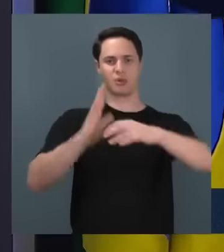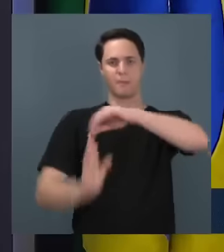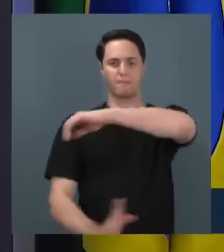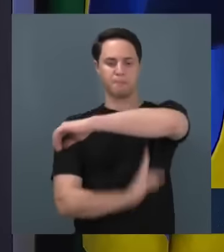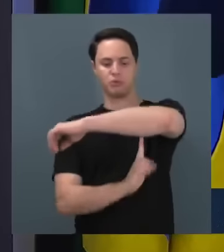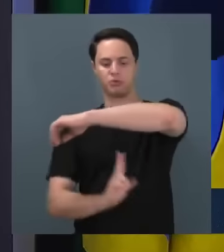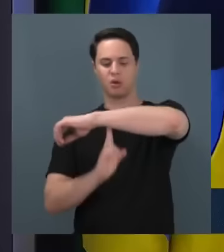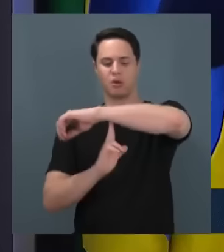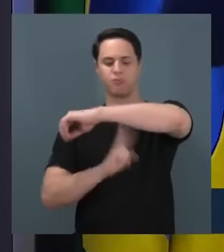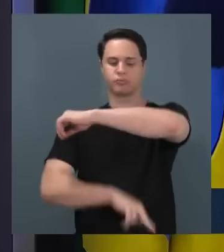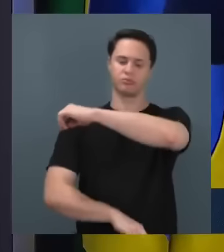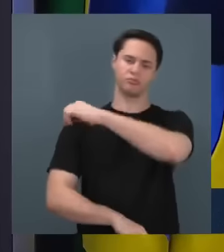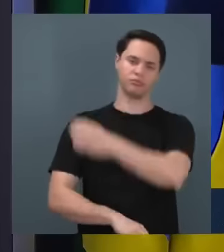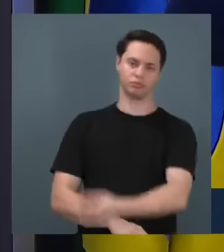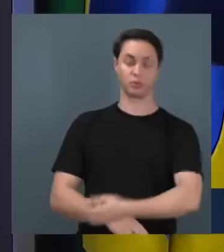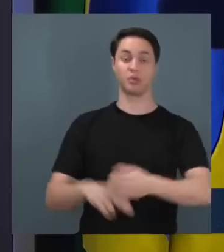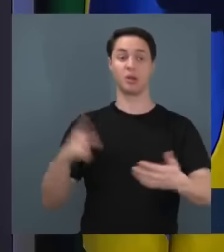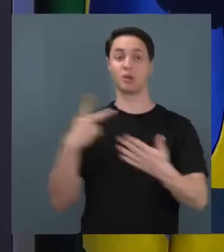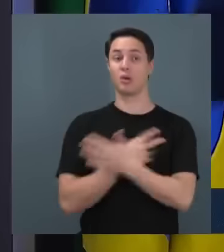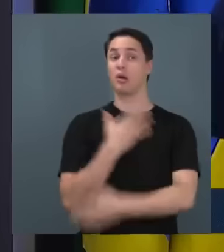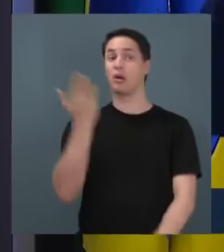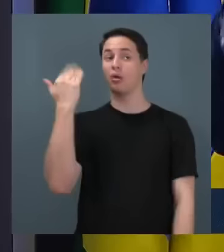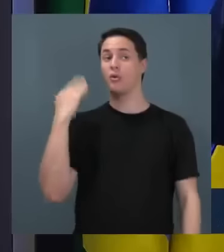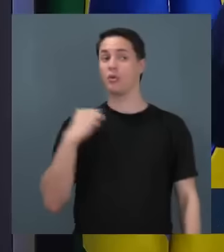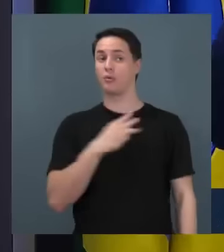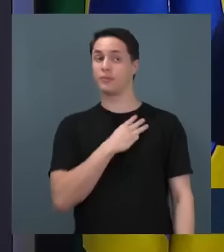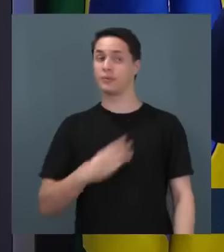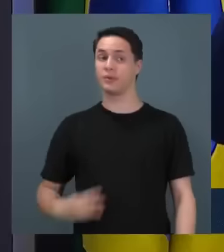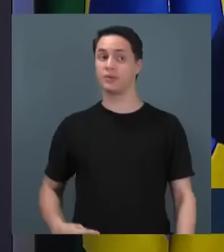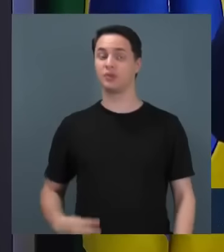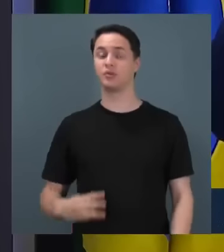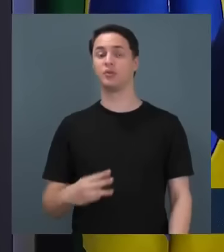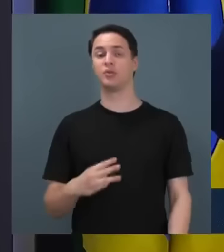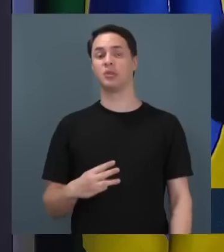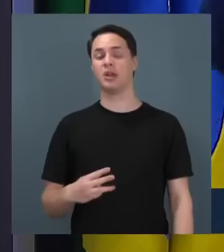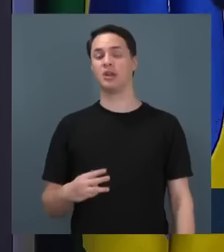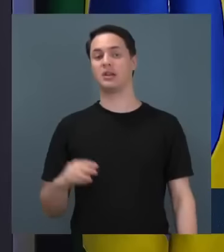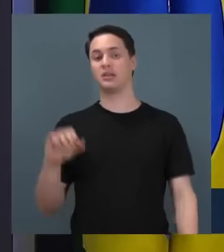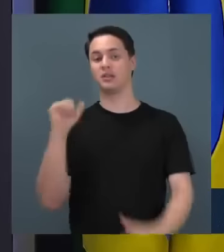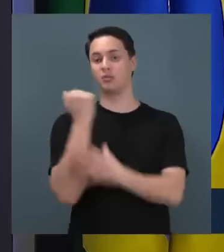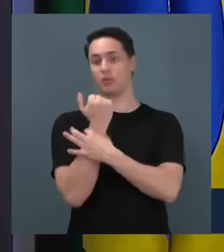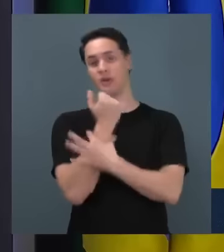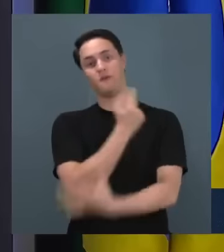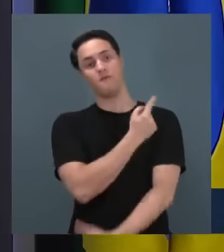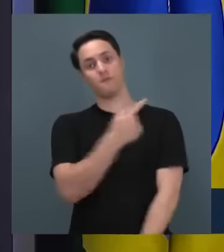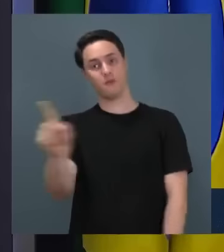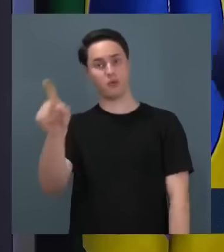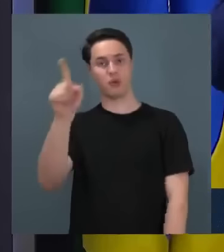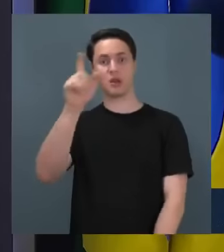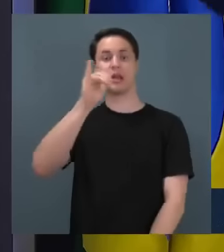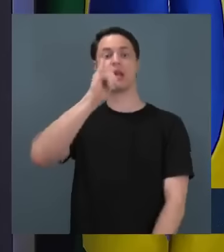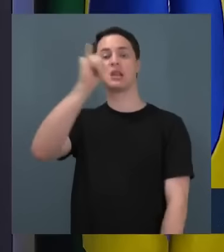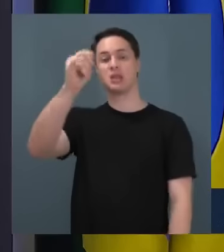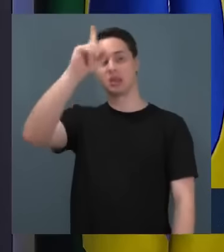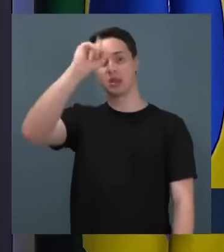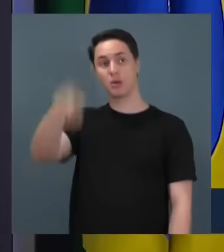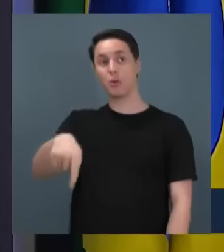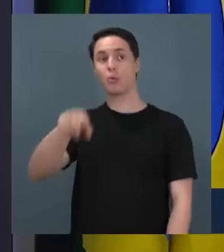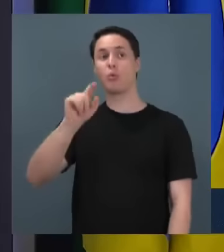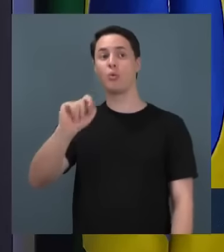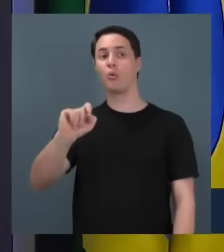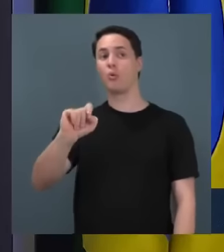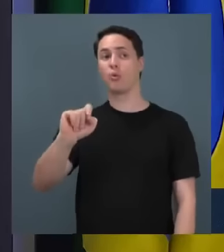e na época o ministro da Segurança do governo anterior foi lá e decretou, o presidente